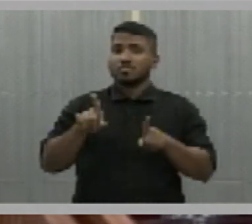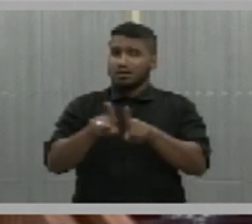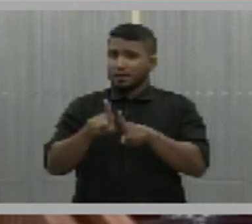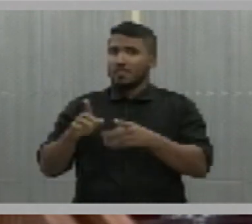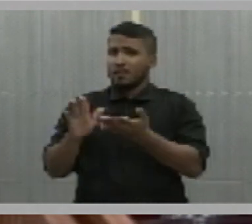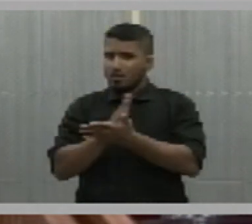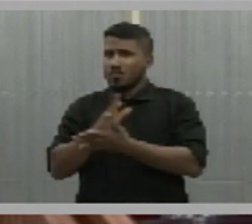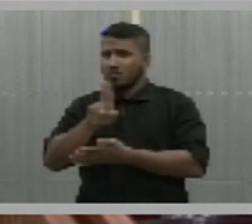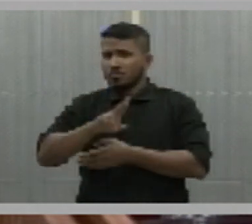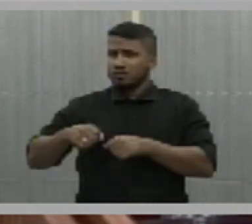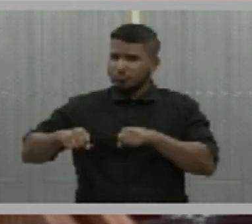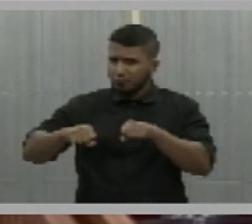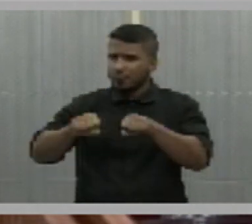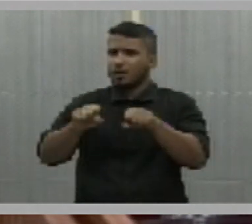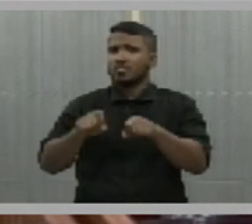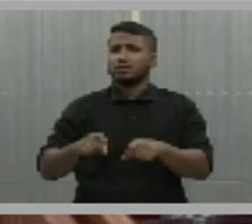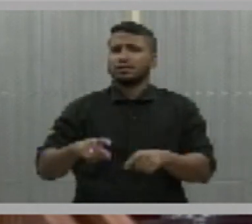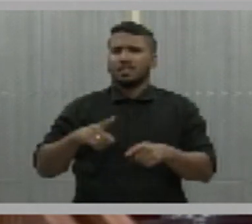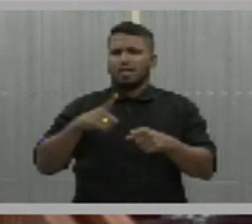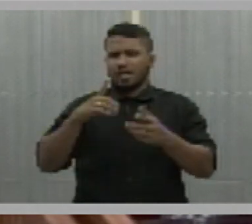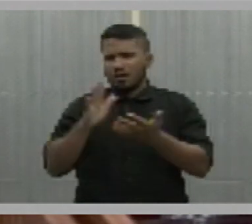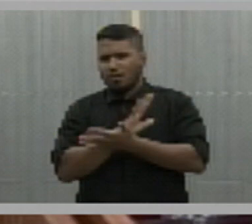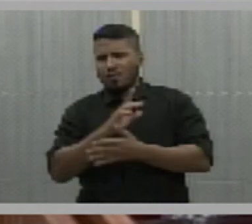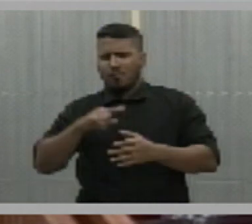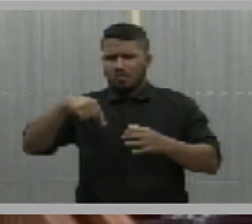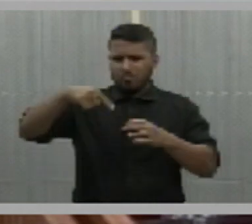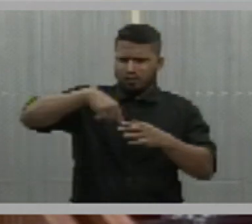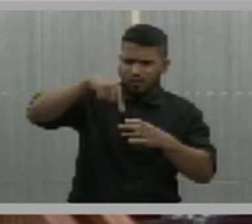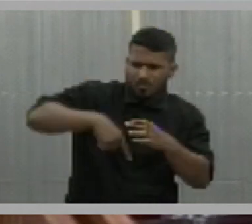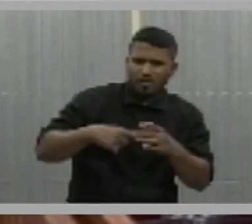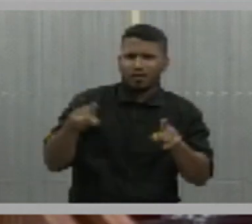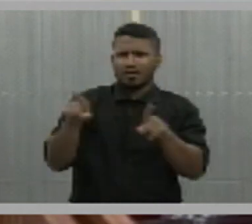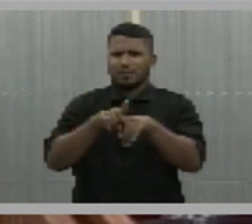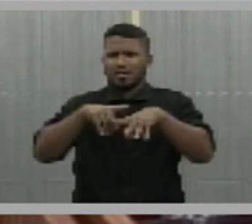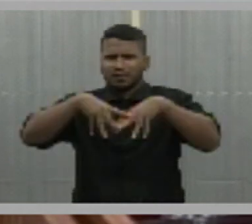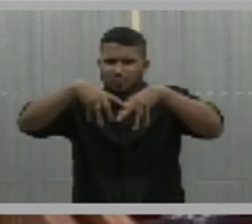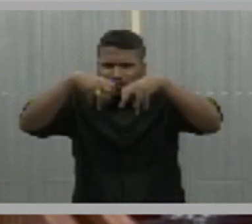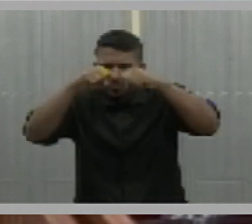ainda. E devido aos buracos, à escuridão,